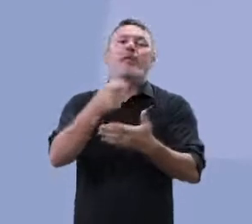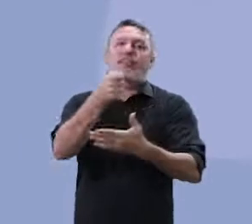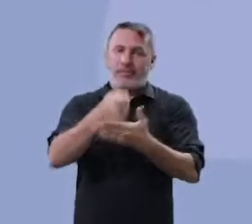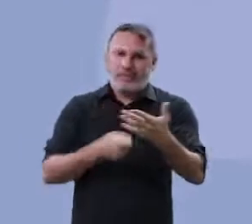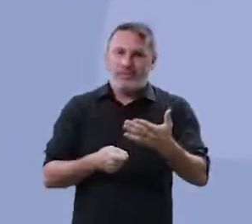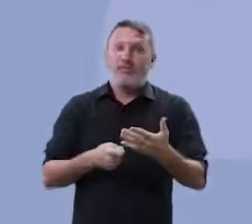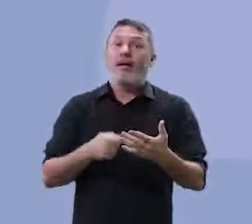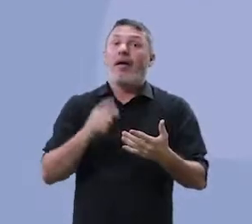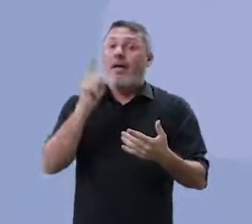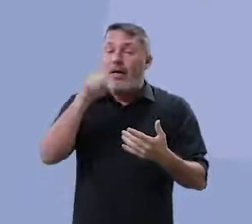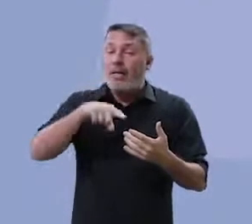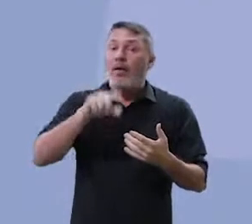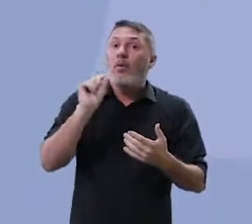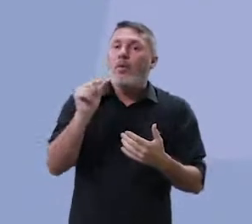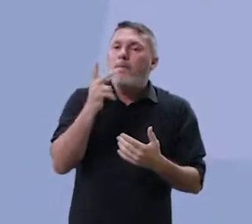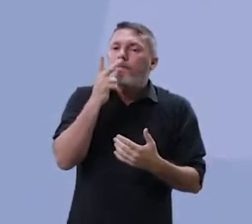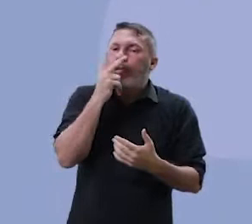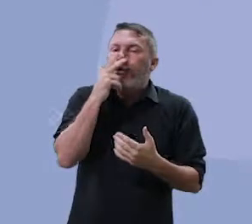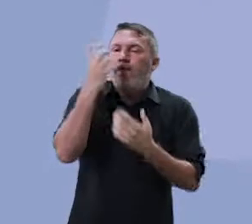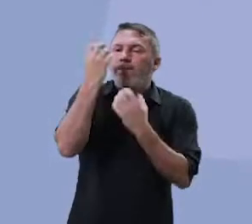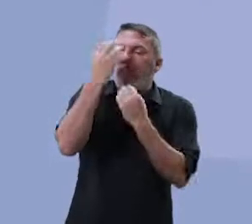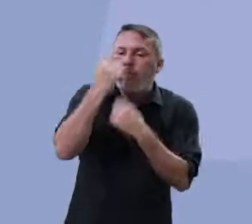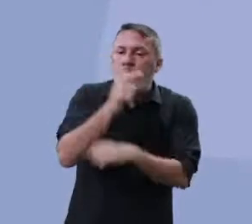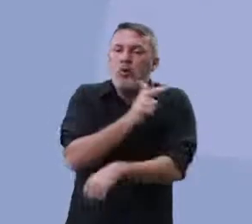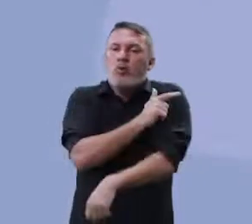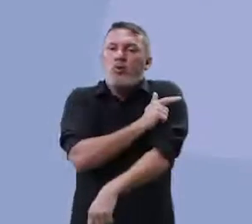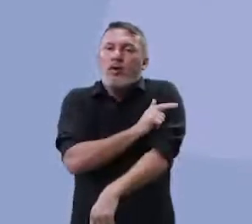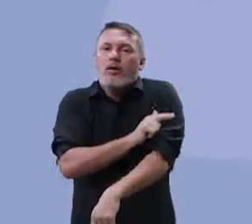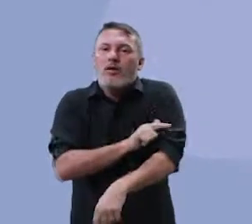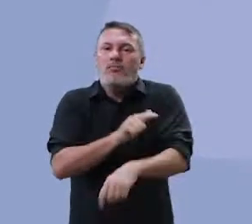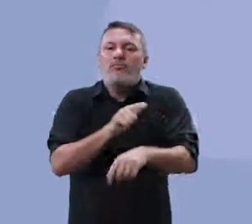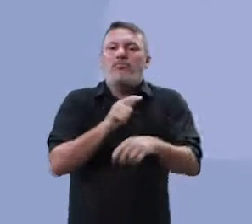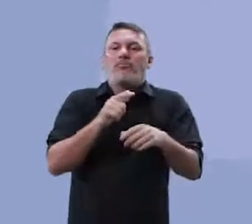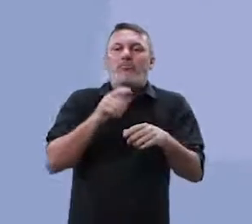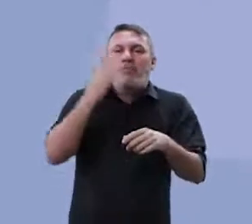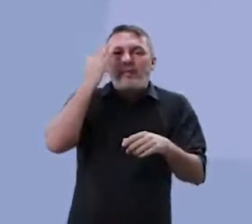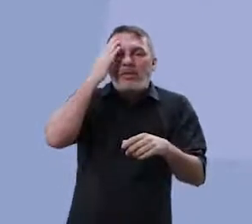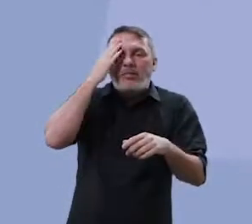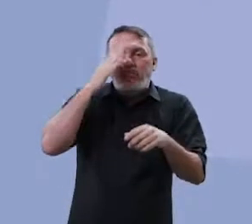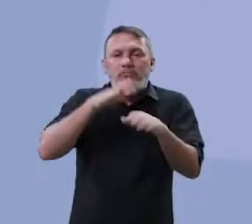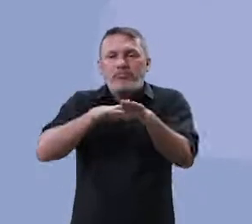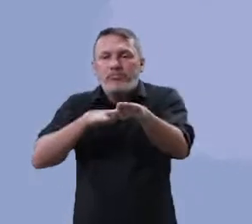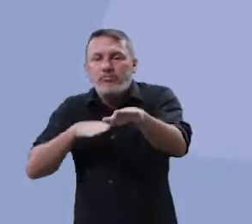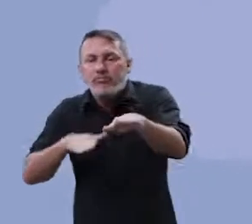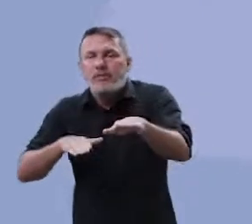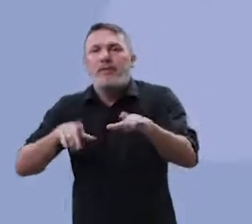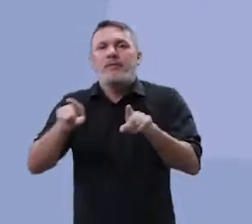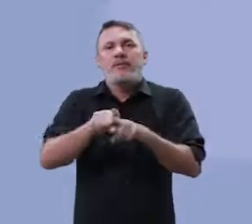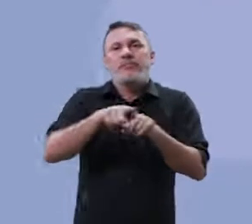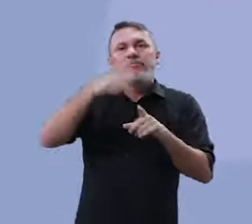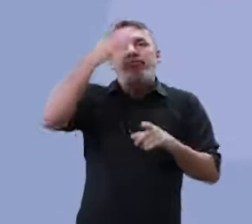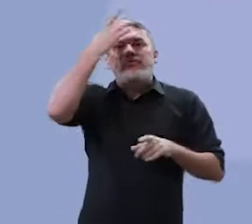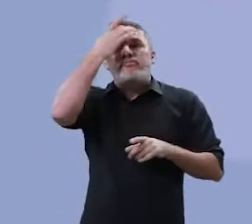colocar. Então, a falta de educação no trânsito e a falta de exercício de valores para isso